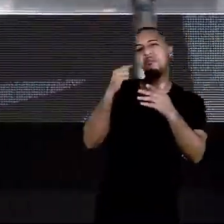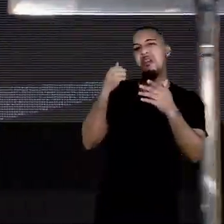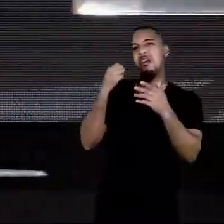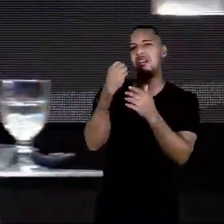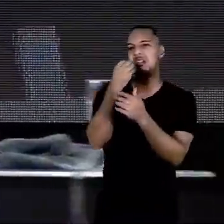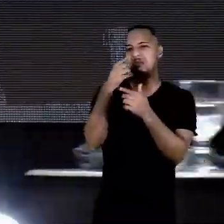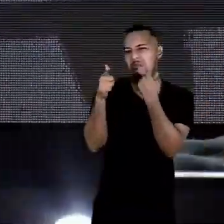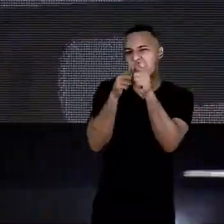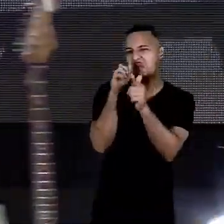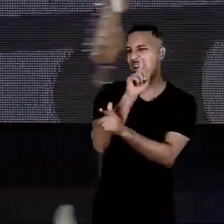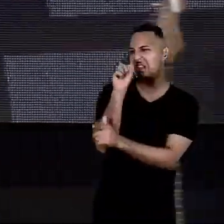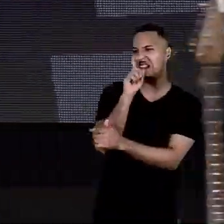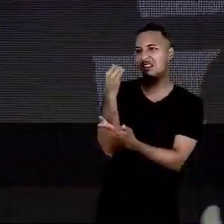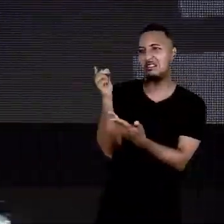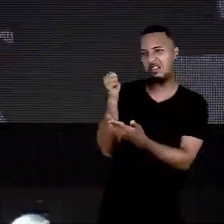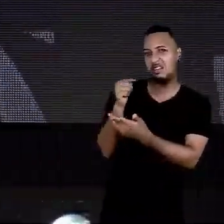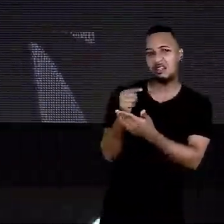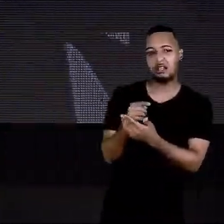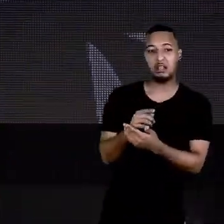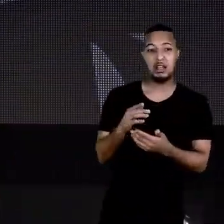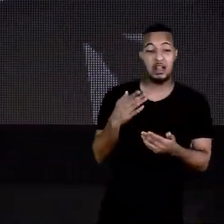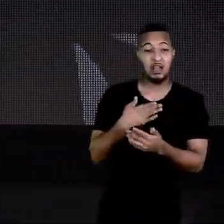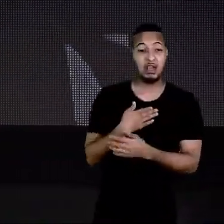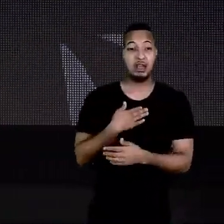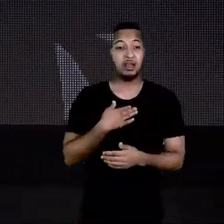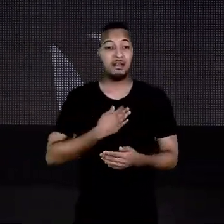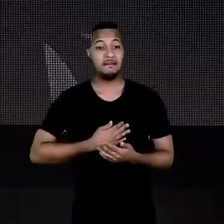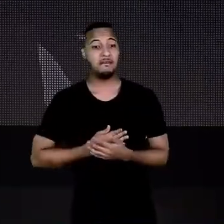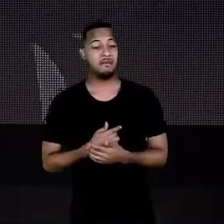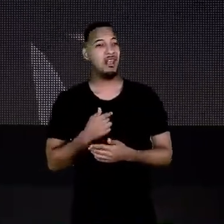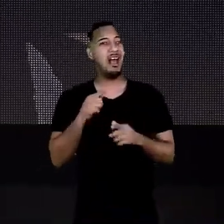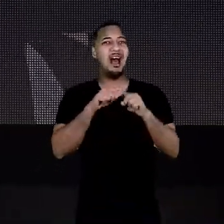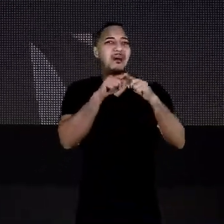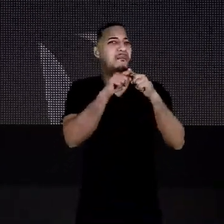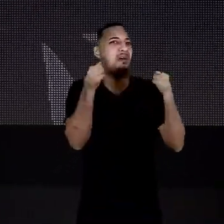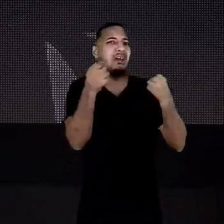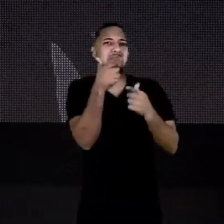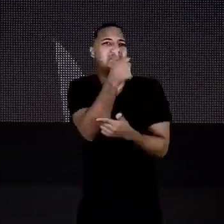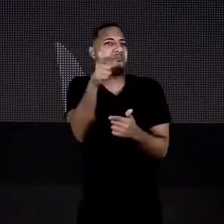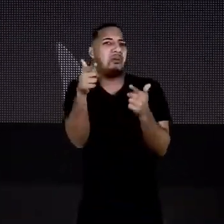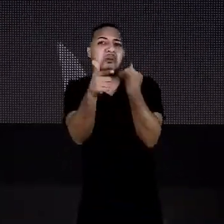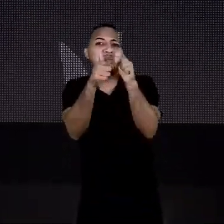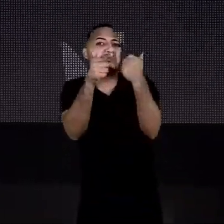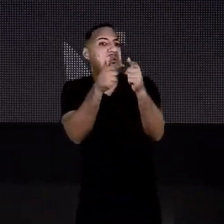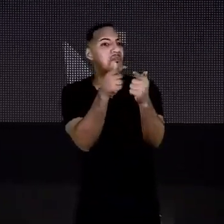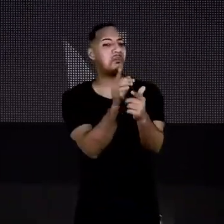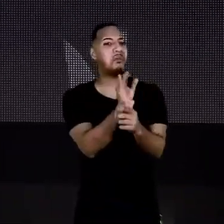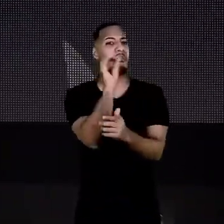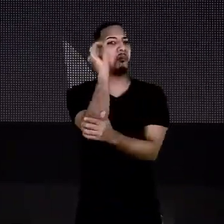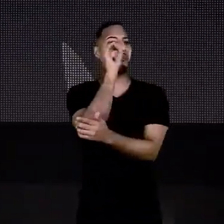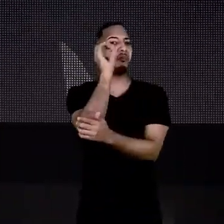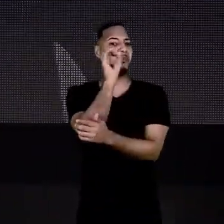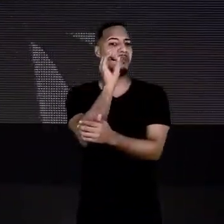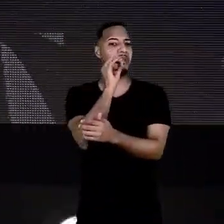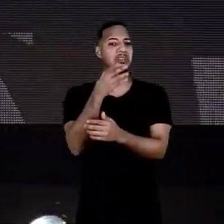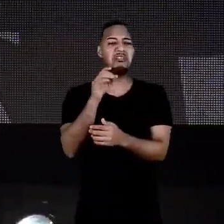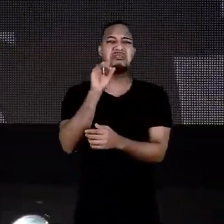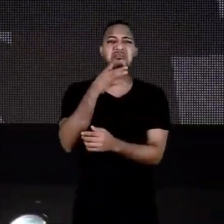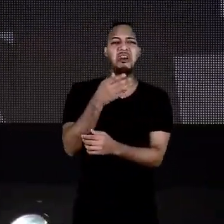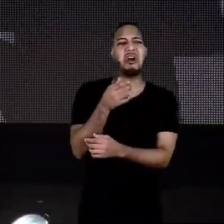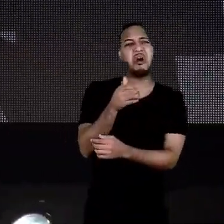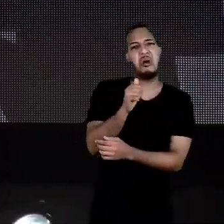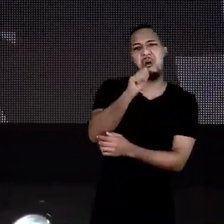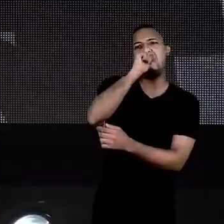assim: pastor, mas não tem nenhum problema, sabe, pastor? Eu beber socialmente, sabe,